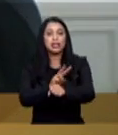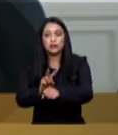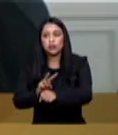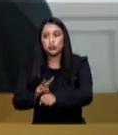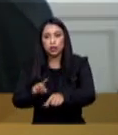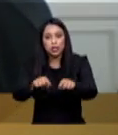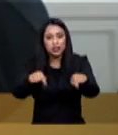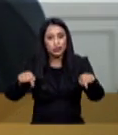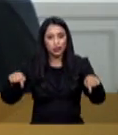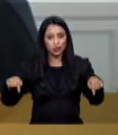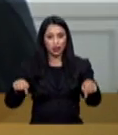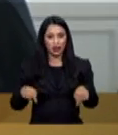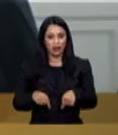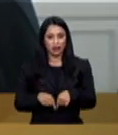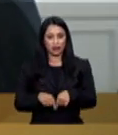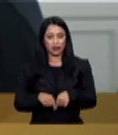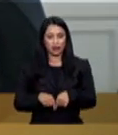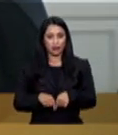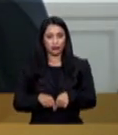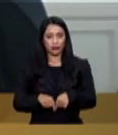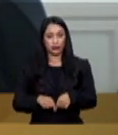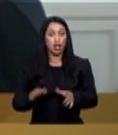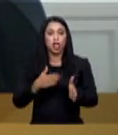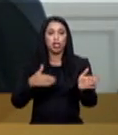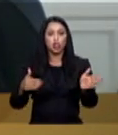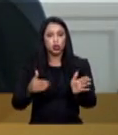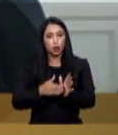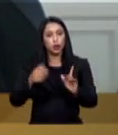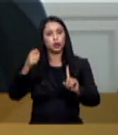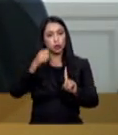nesses estabelecimentos. E